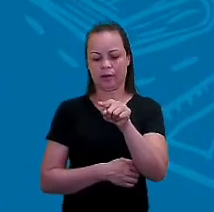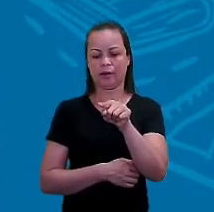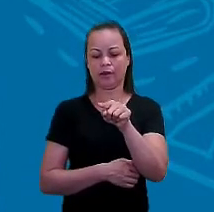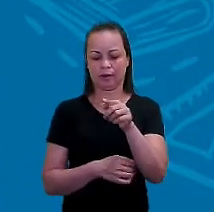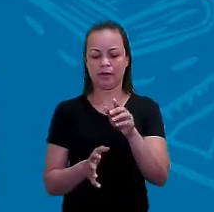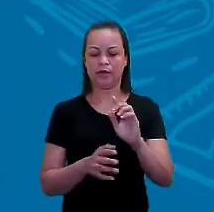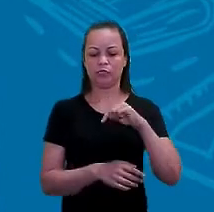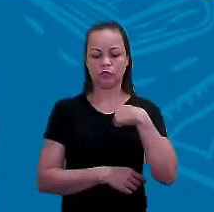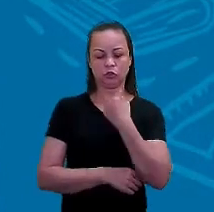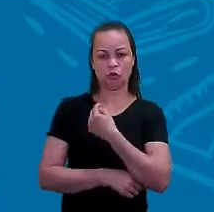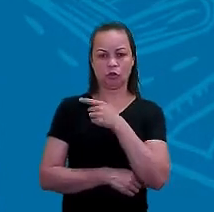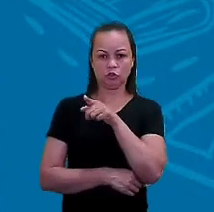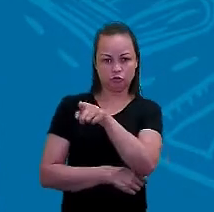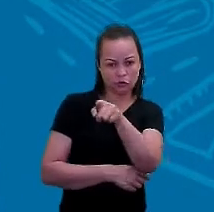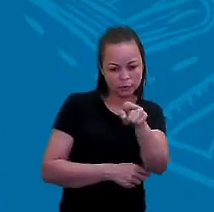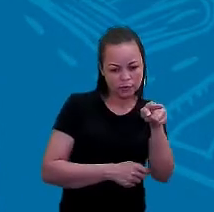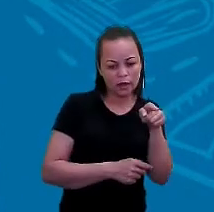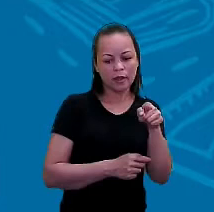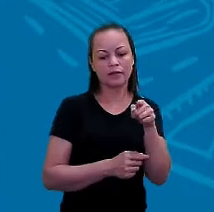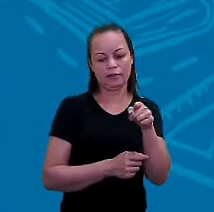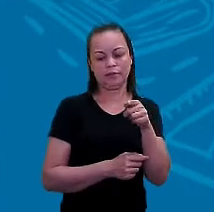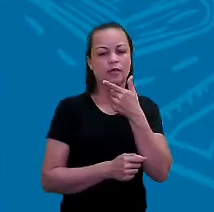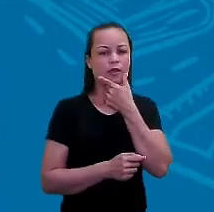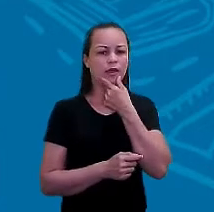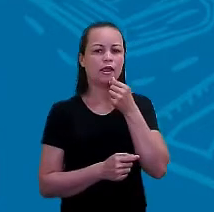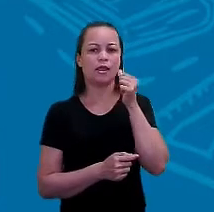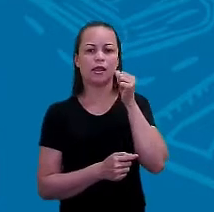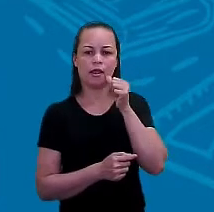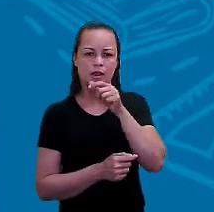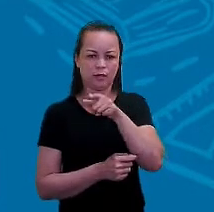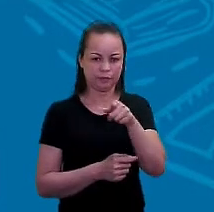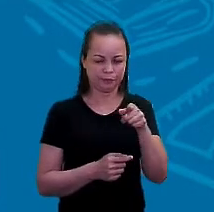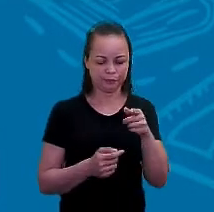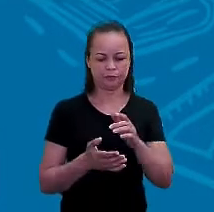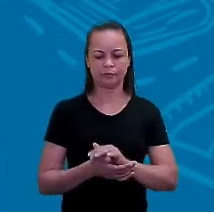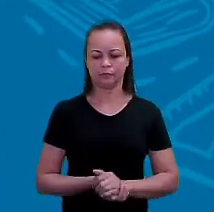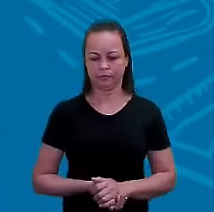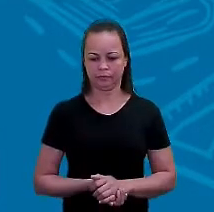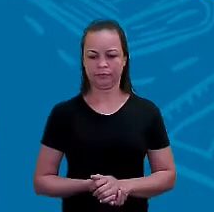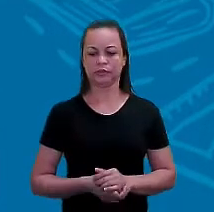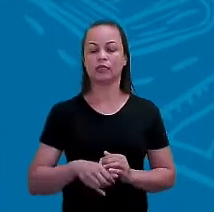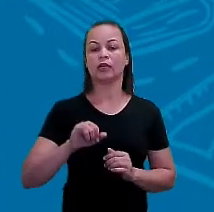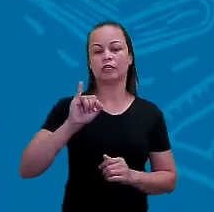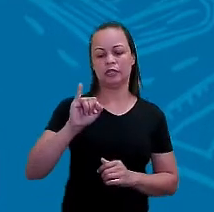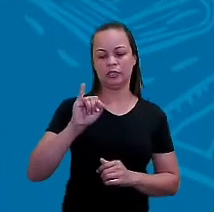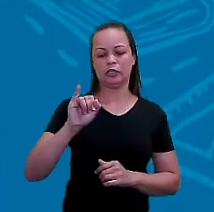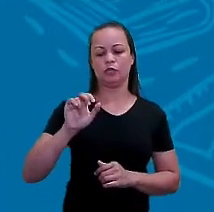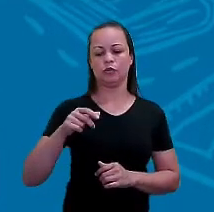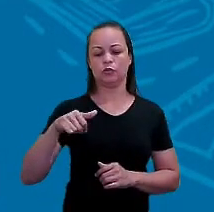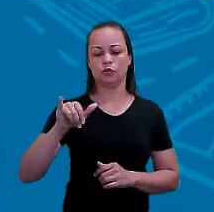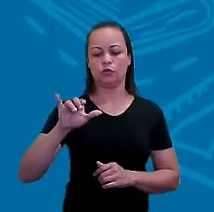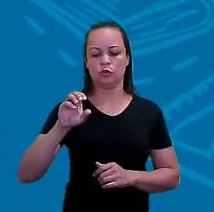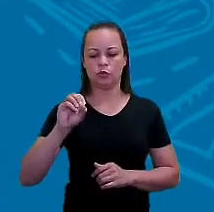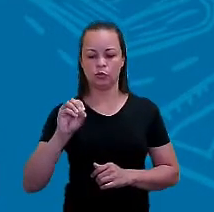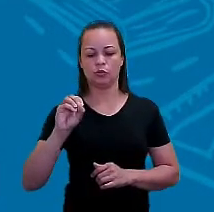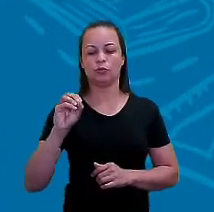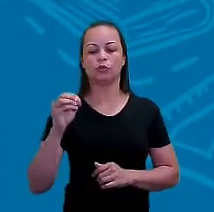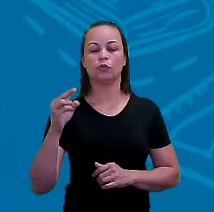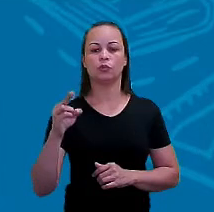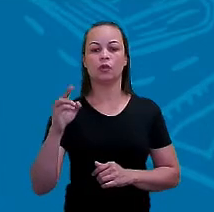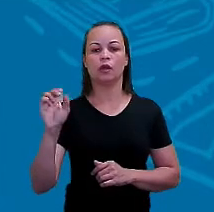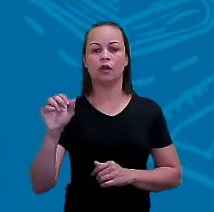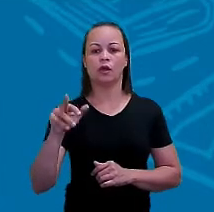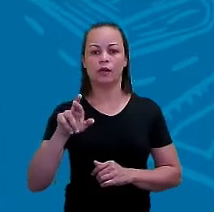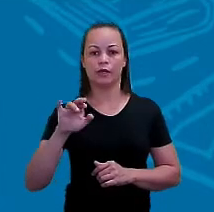they. E ao lado, sua respectiva tradução, certo? Mais uma vez, I, you, he,